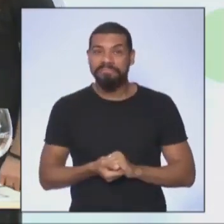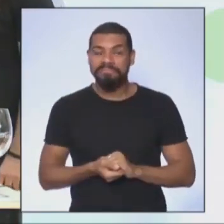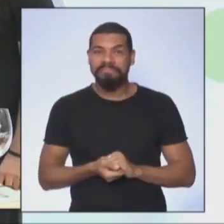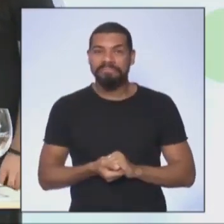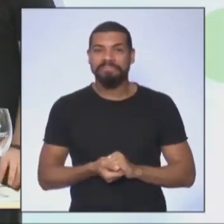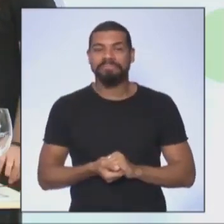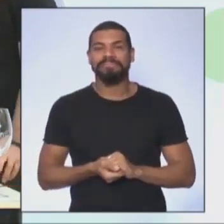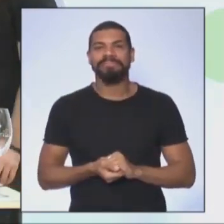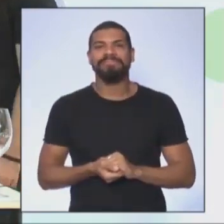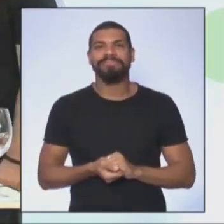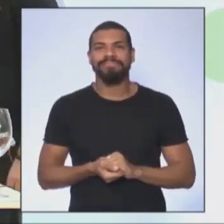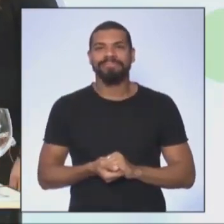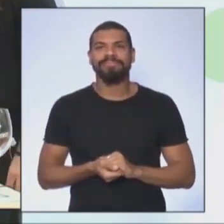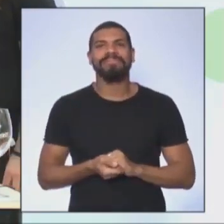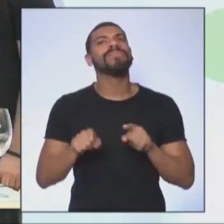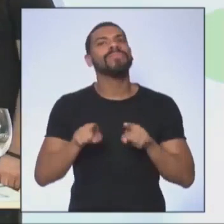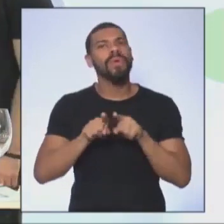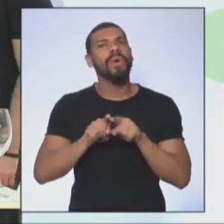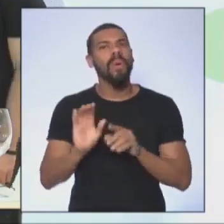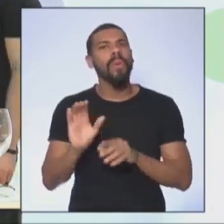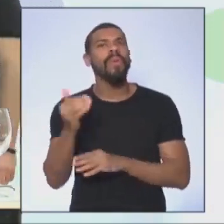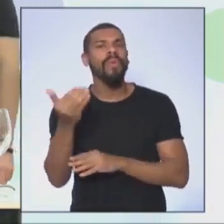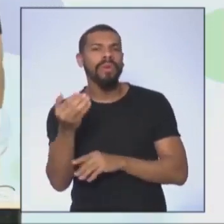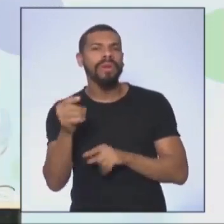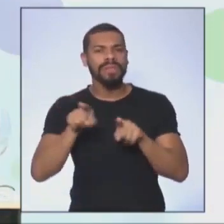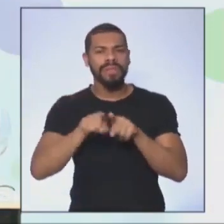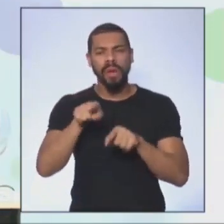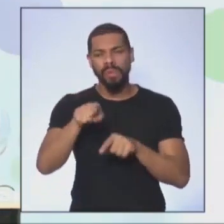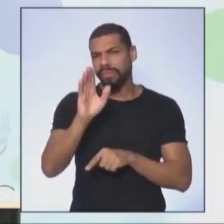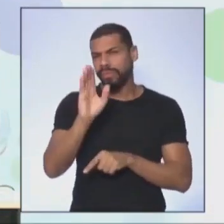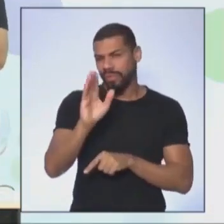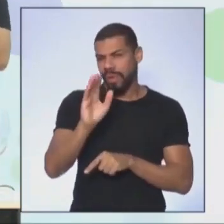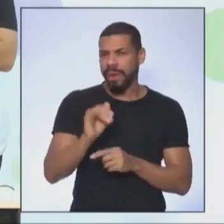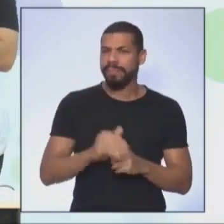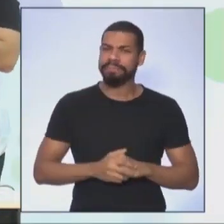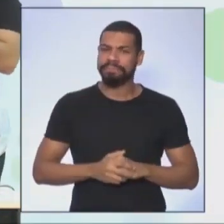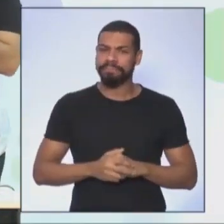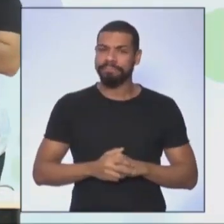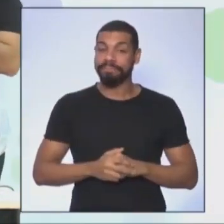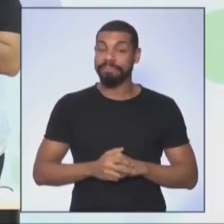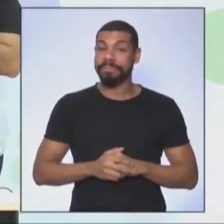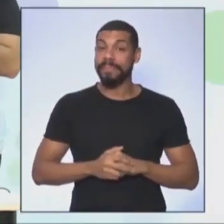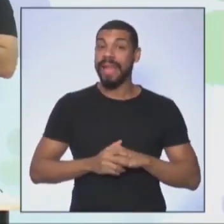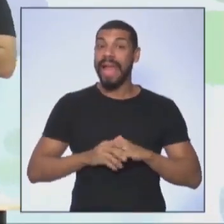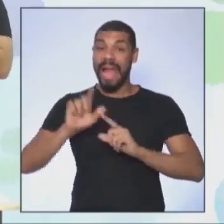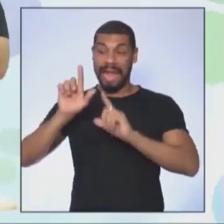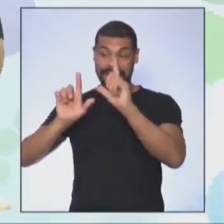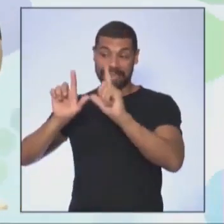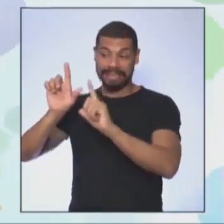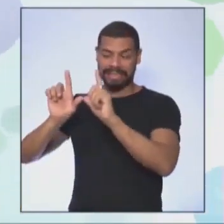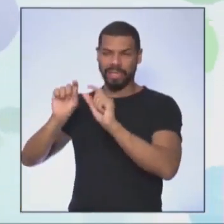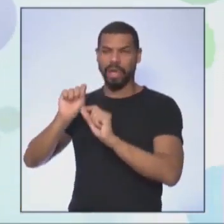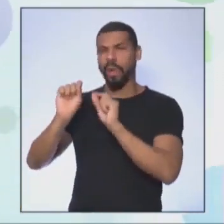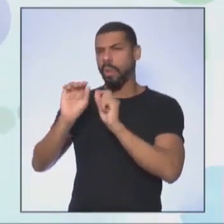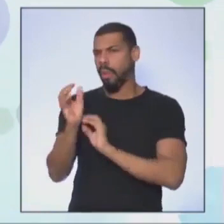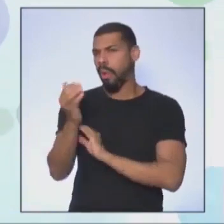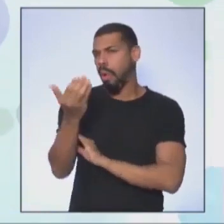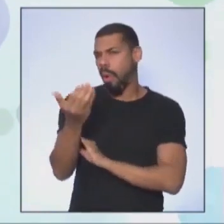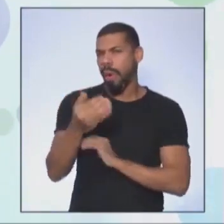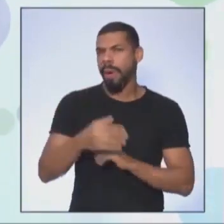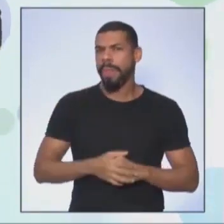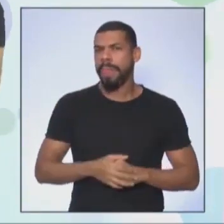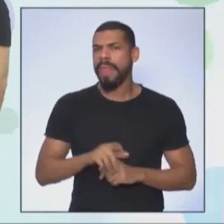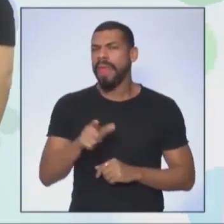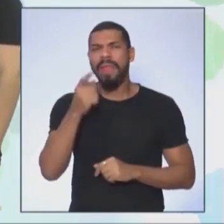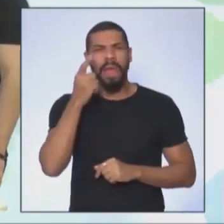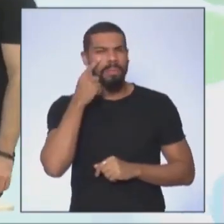É o fenômeno de ressonância. Agora, se você já viu alguns programas da televisão que a ética não me permite dizer o nome, você já deve ter